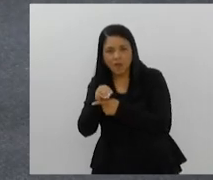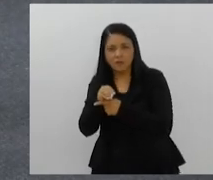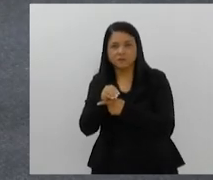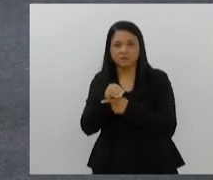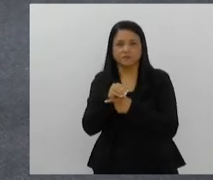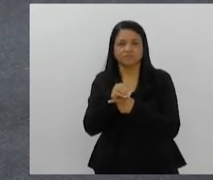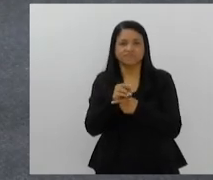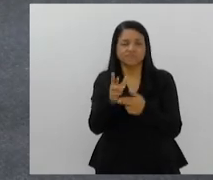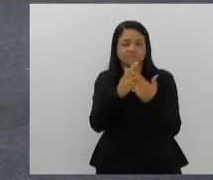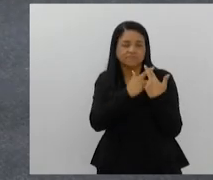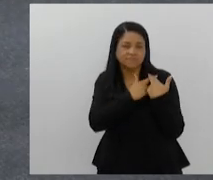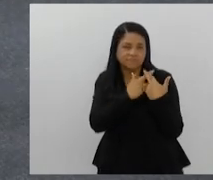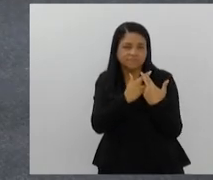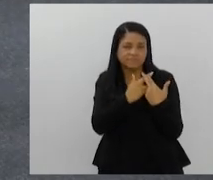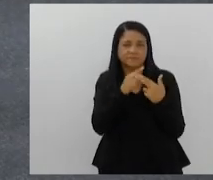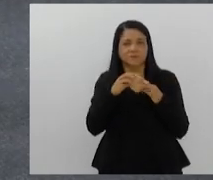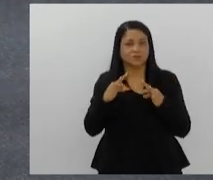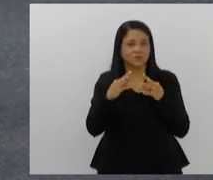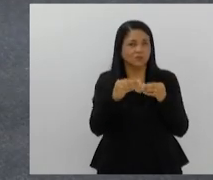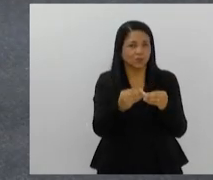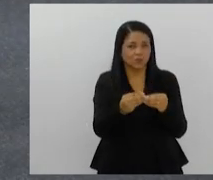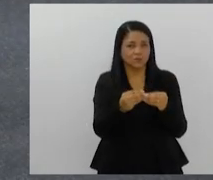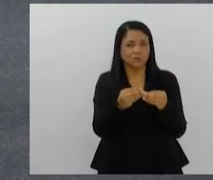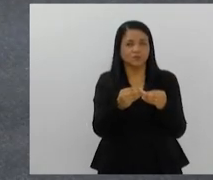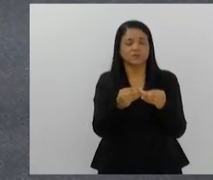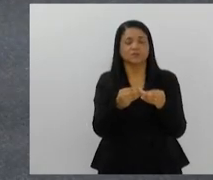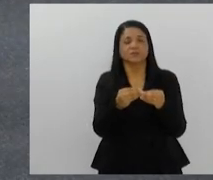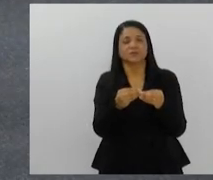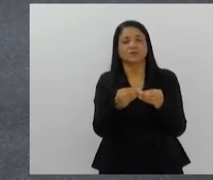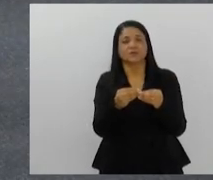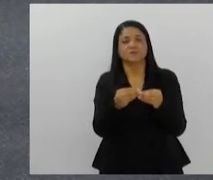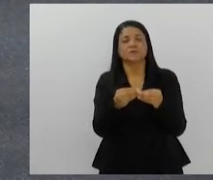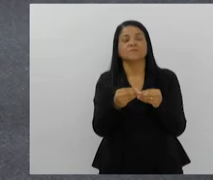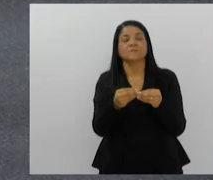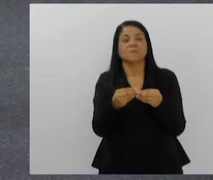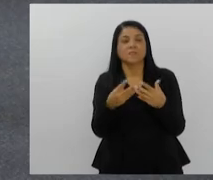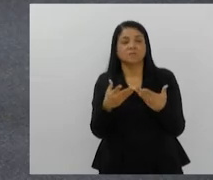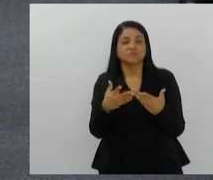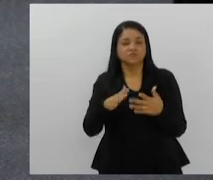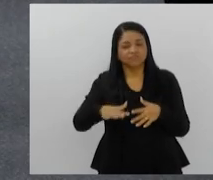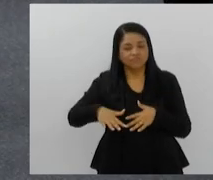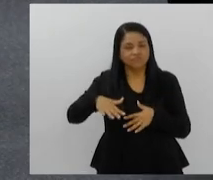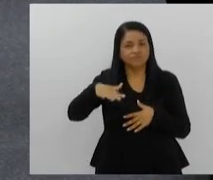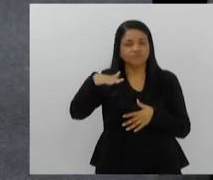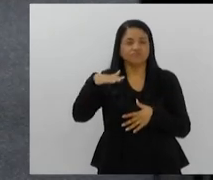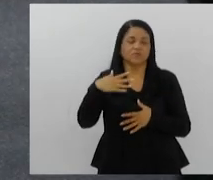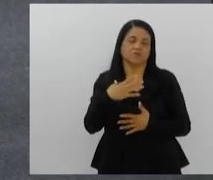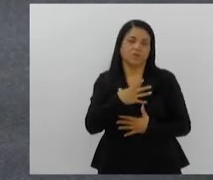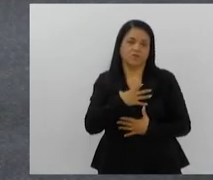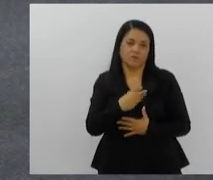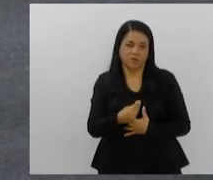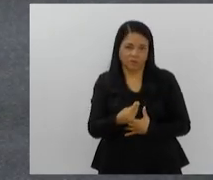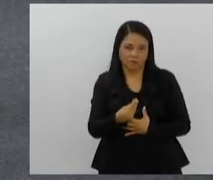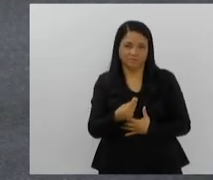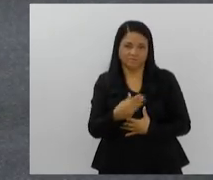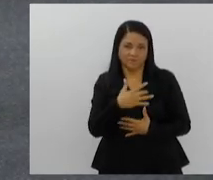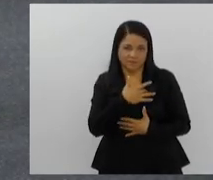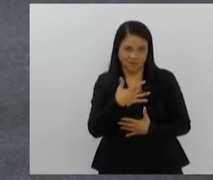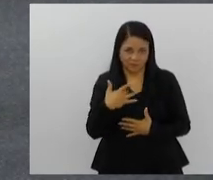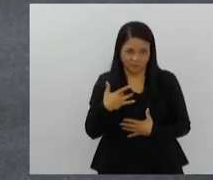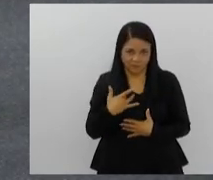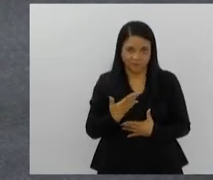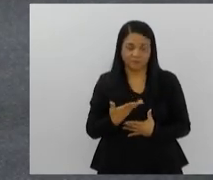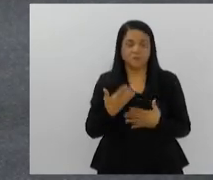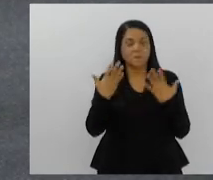uma responsabilidade de todos aqueles que estão diretamente implicados no crescimento saudável das crianças. Então,